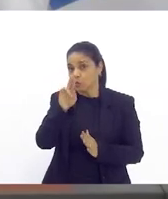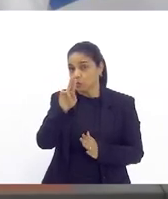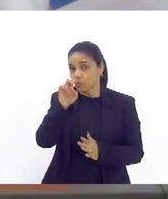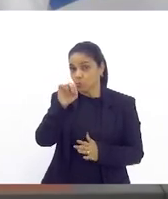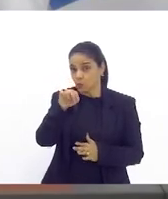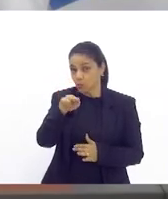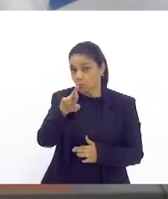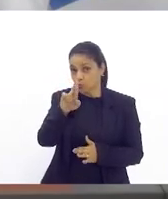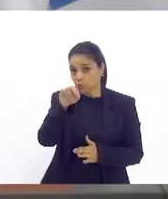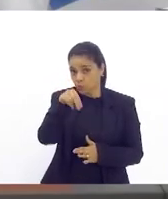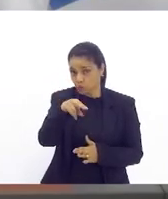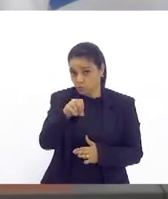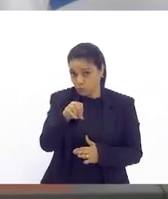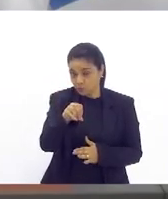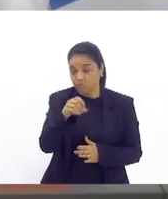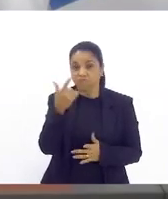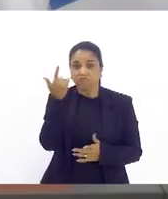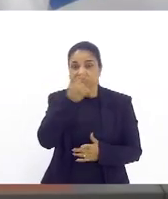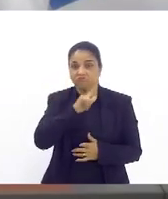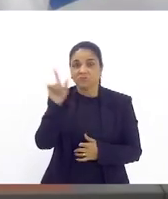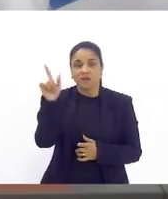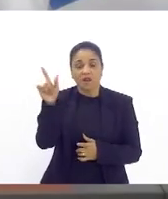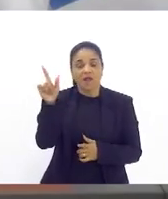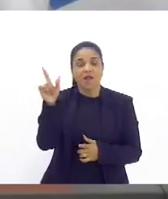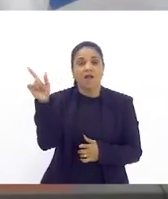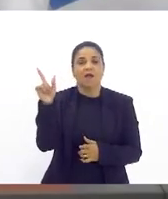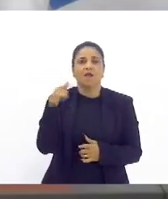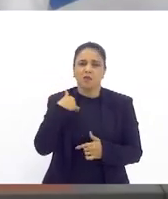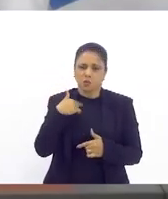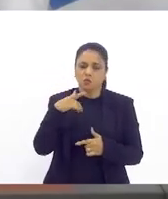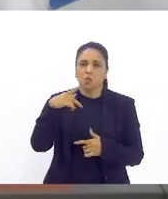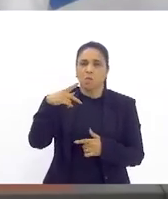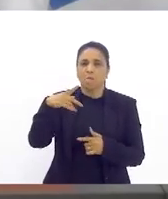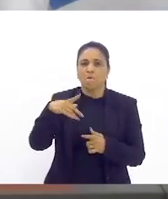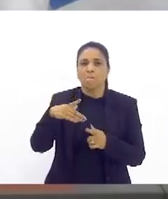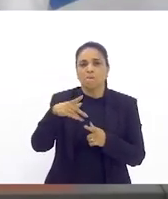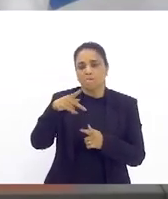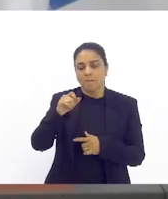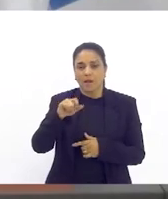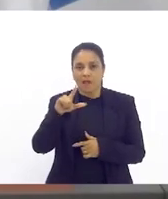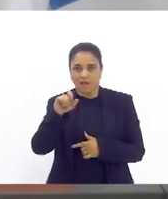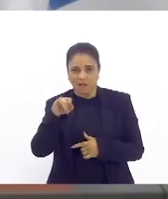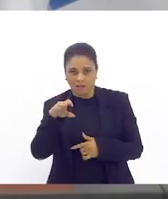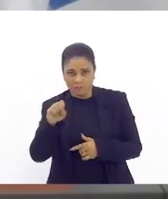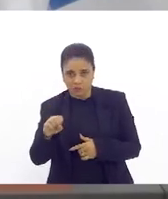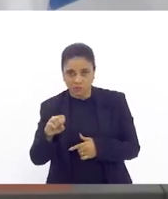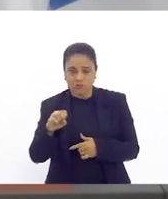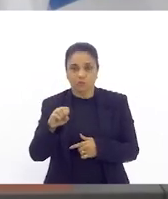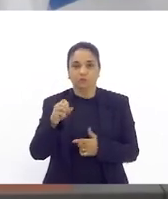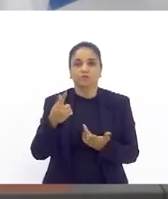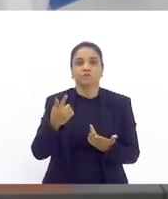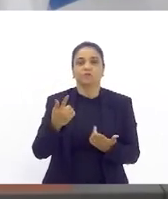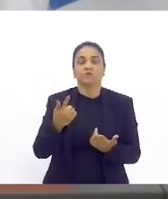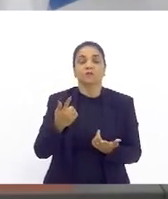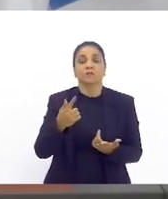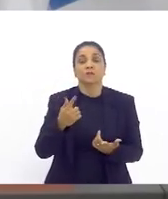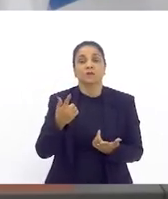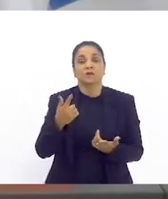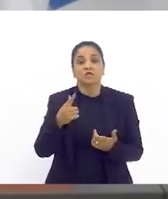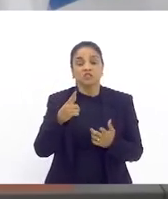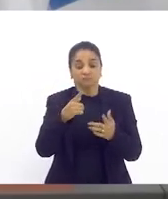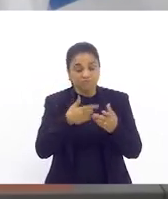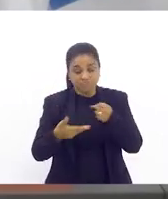lançou no Palácio Guanabara eu estive presente as diretrizes do plano